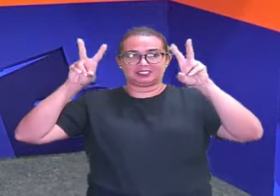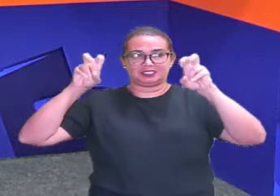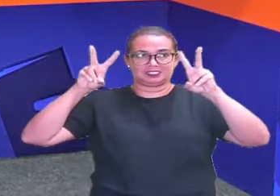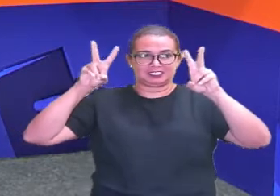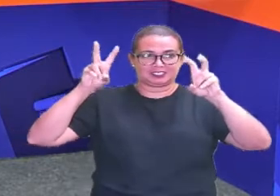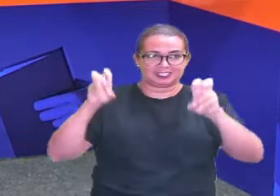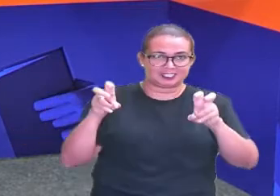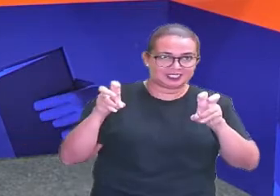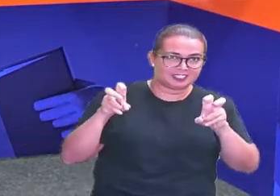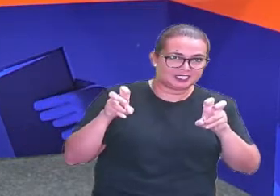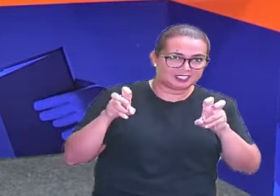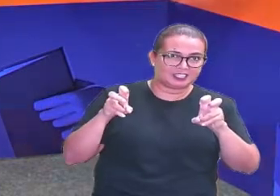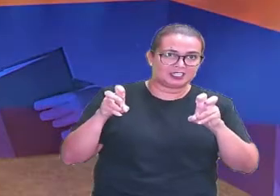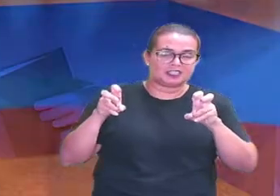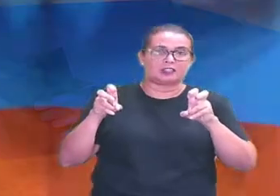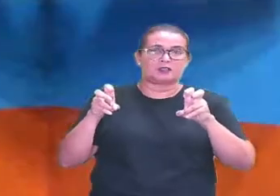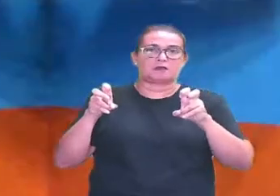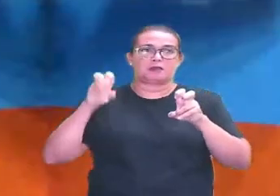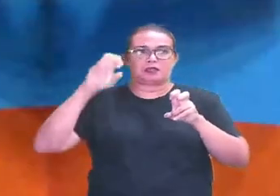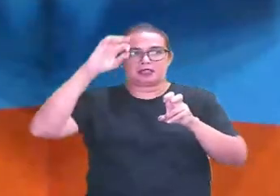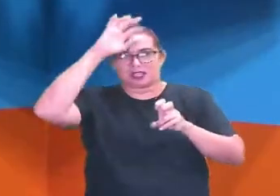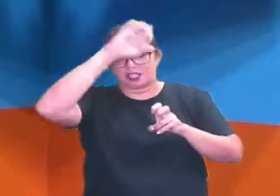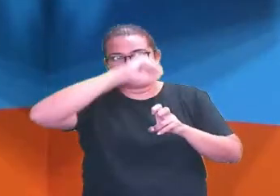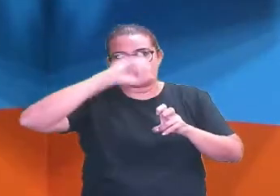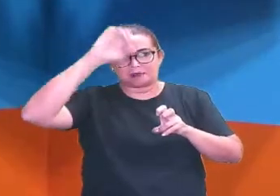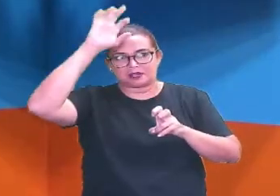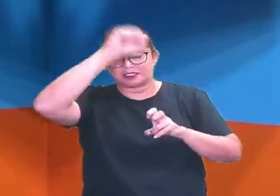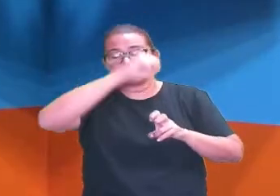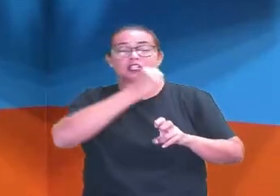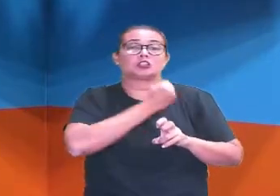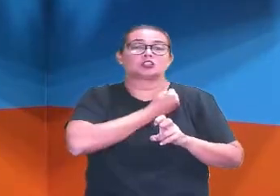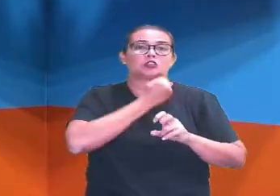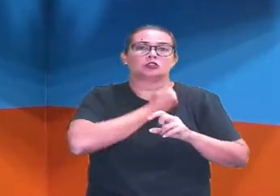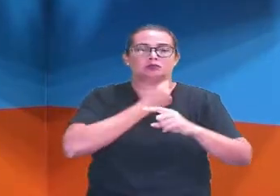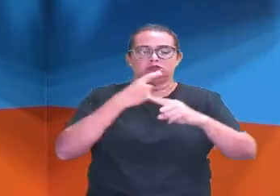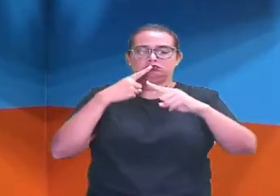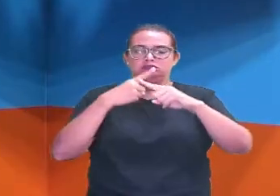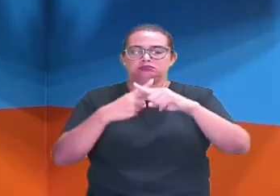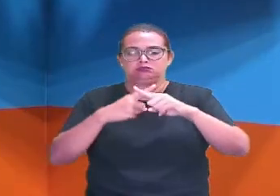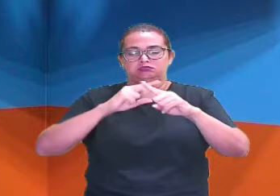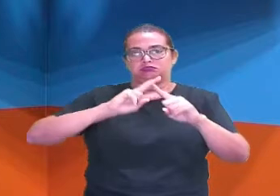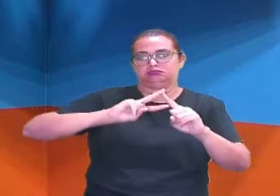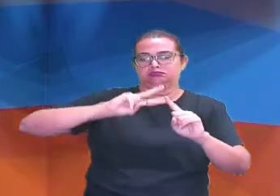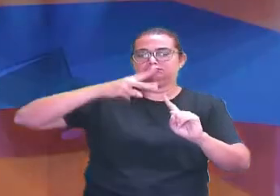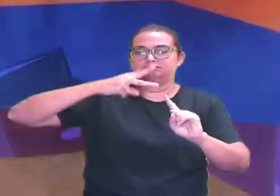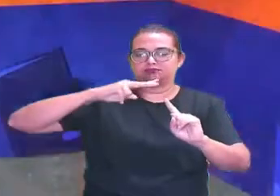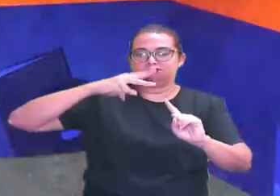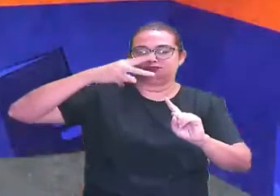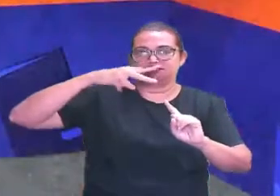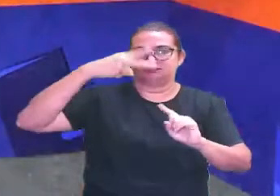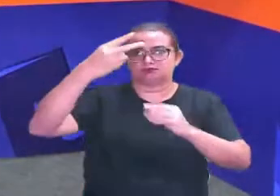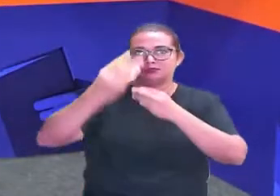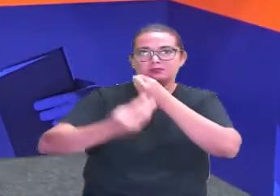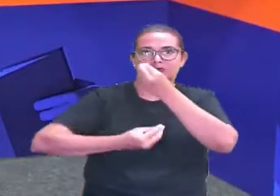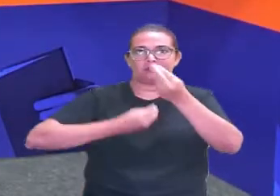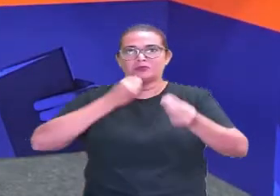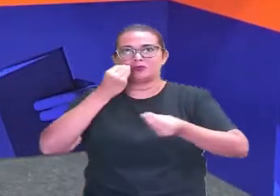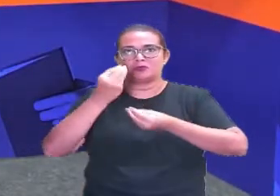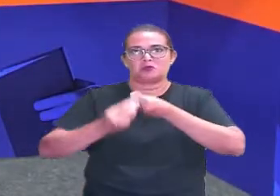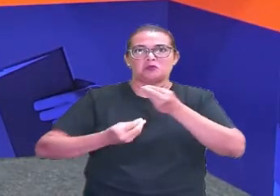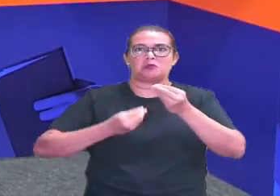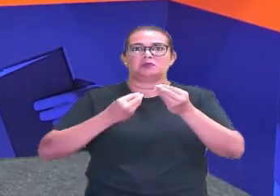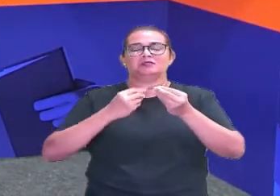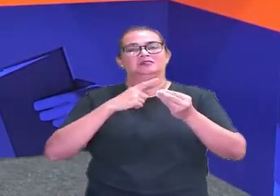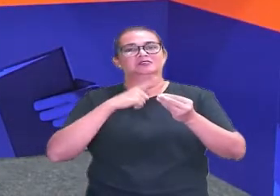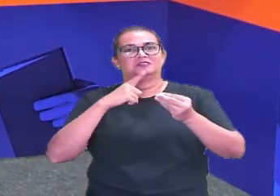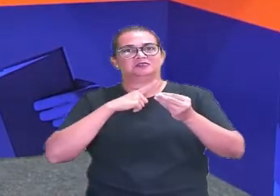noções de múltiplos através de resoluções de problemas. Então, vamos lá? Vamos